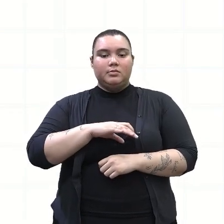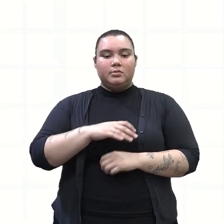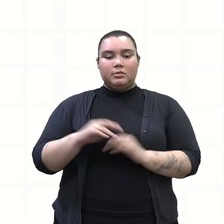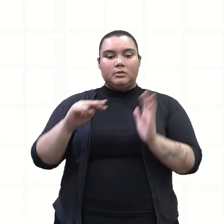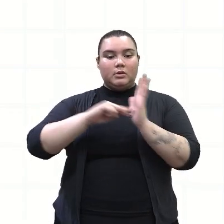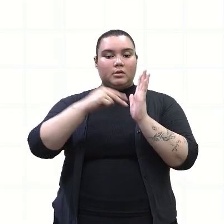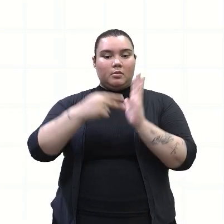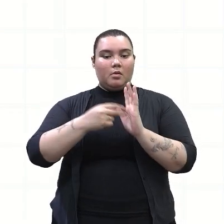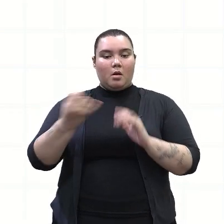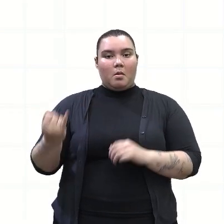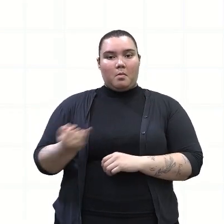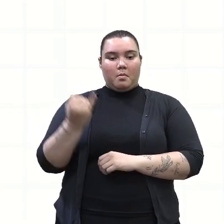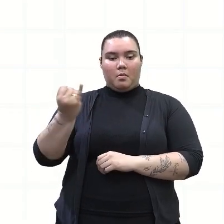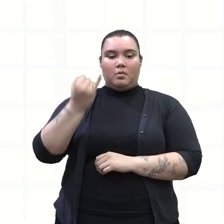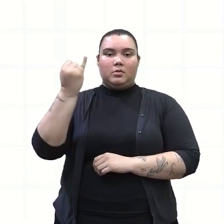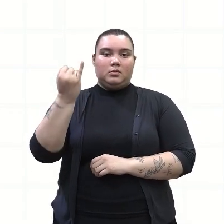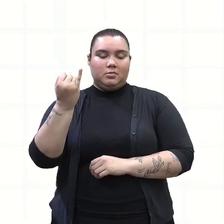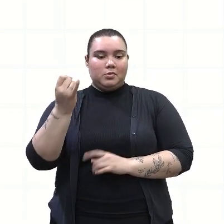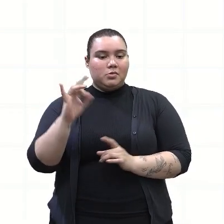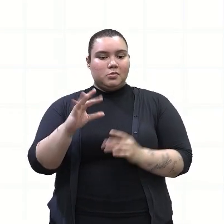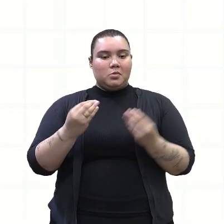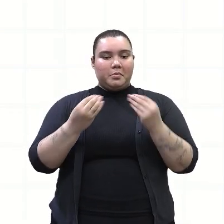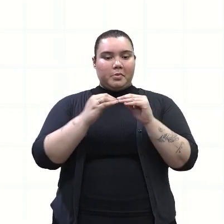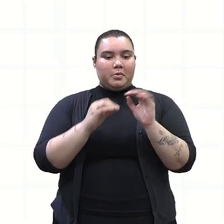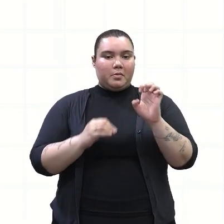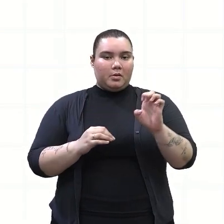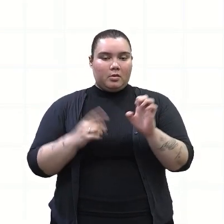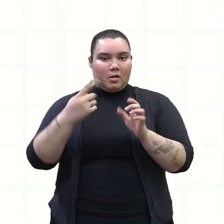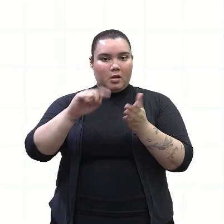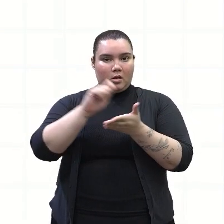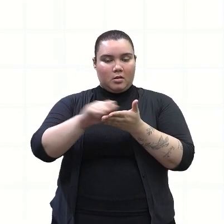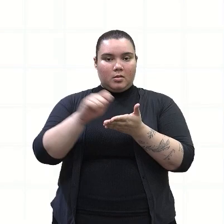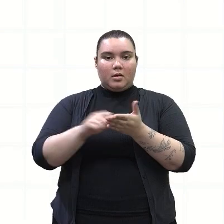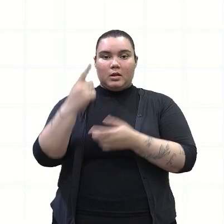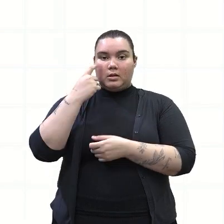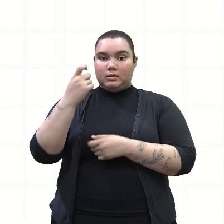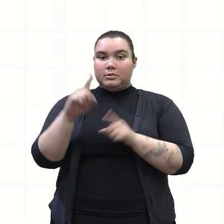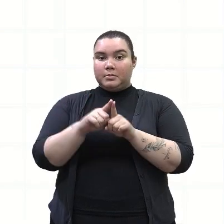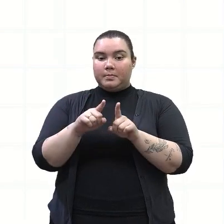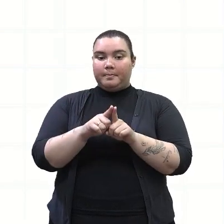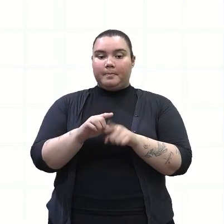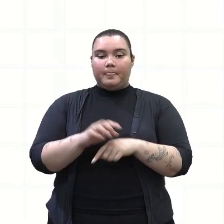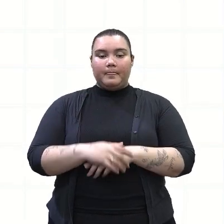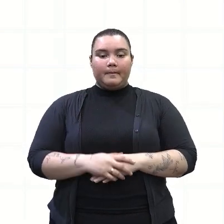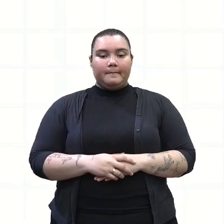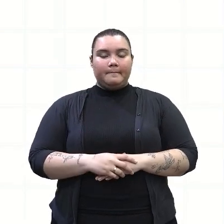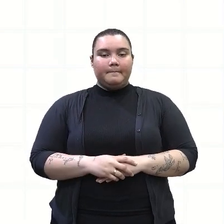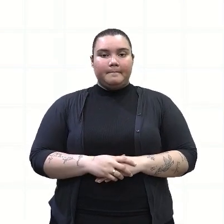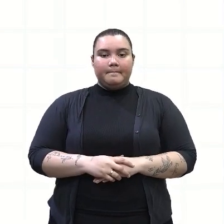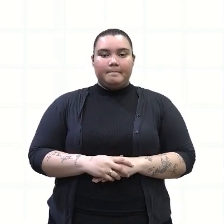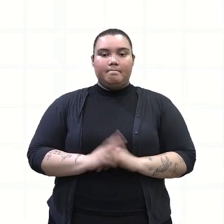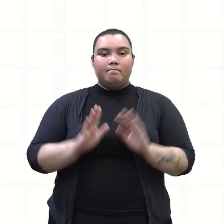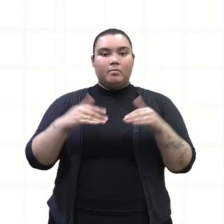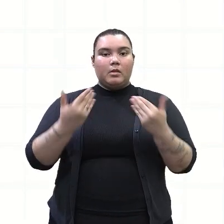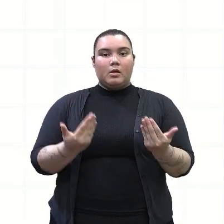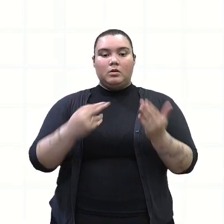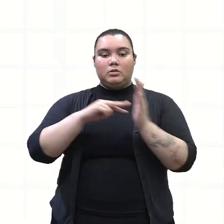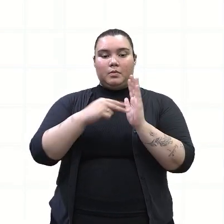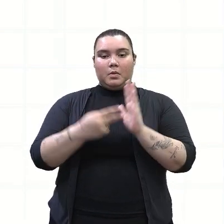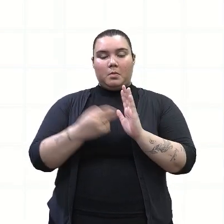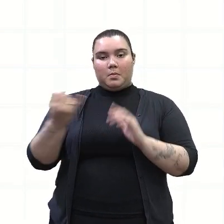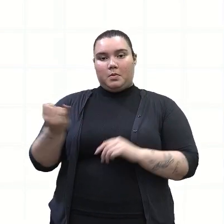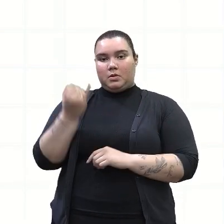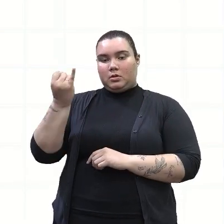significa importante, eu só coloquei o "é" no final. Então, anote isso daí que é interessante também. Então, important significa